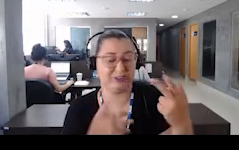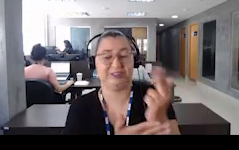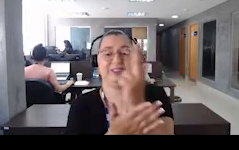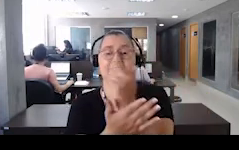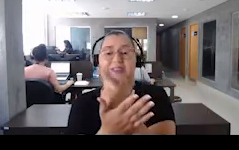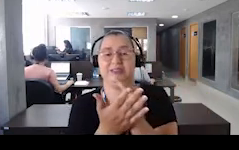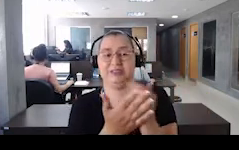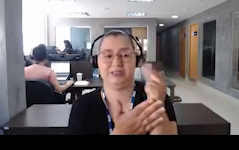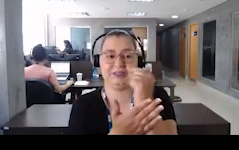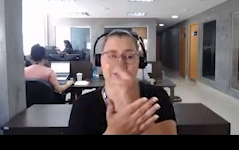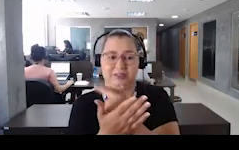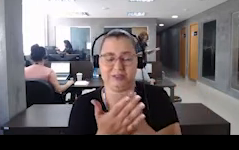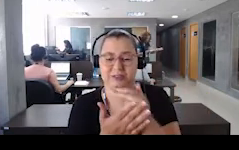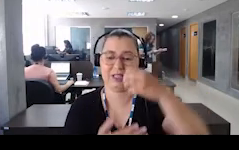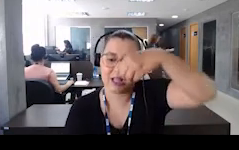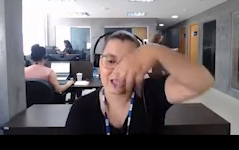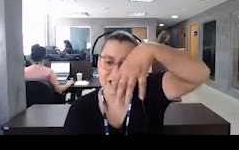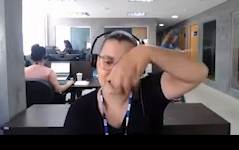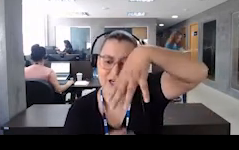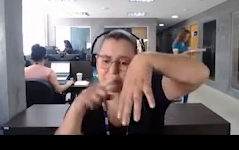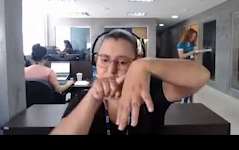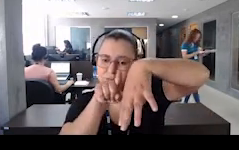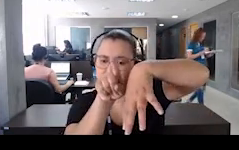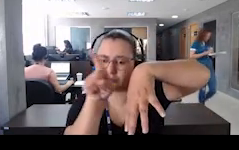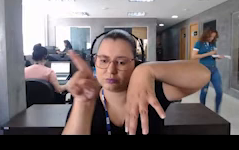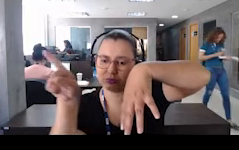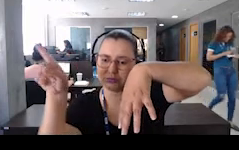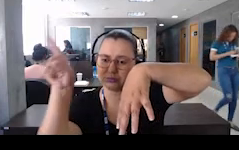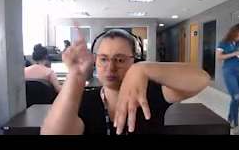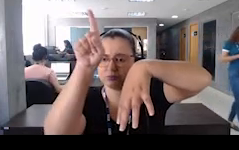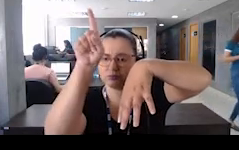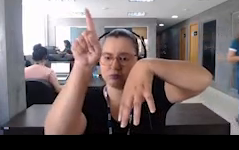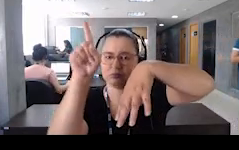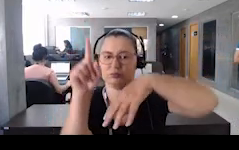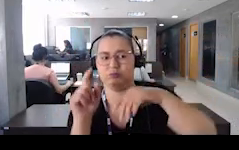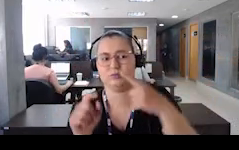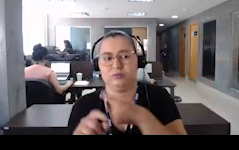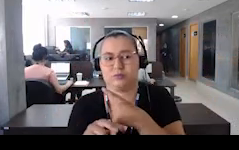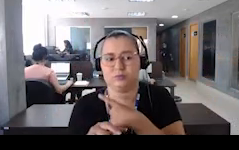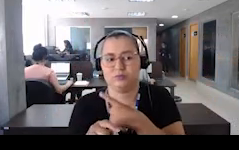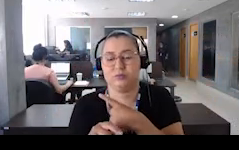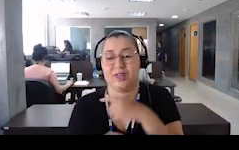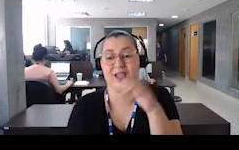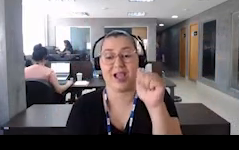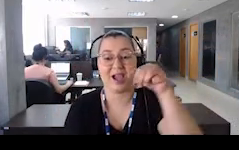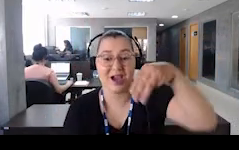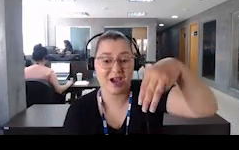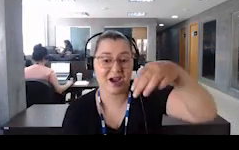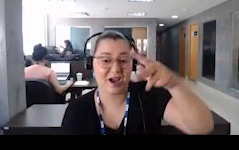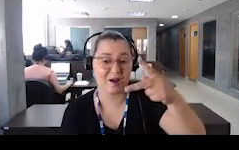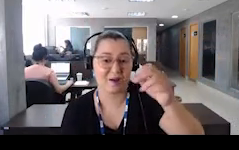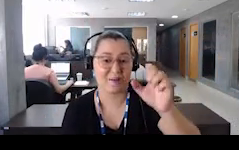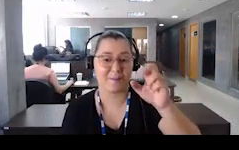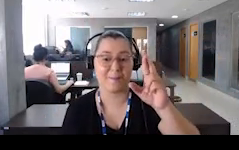vocês desenhassem aí a rede elétrica, a lâmpada conectada na rede, só que ao invés de colocar o voltímetro, vocês vão colocar o